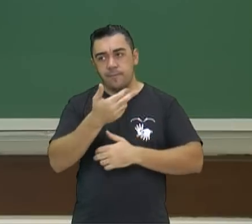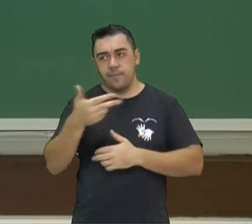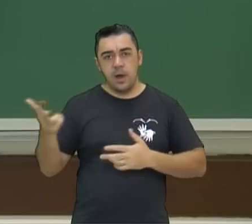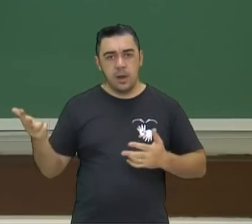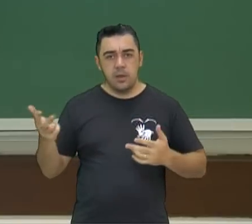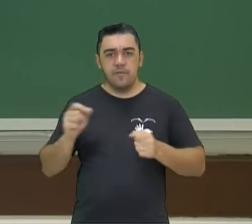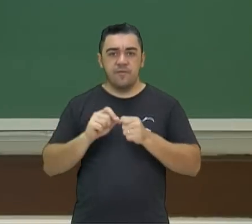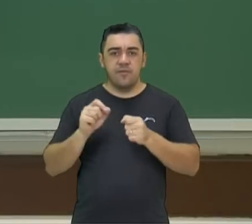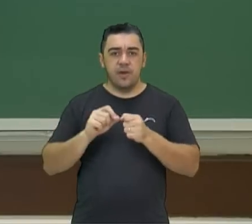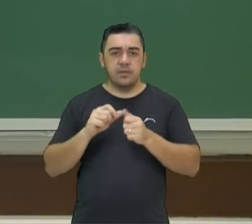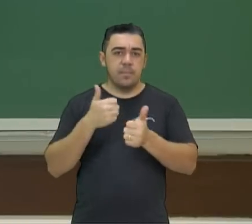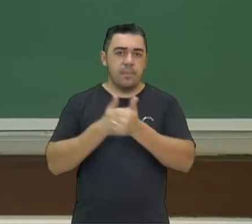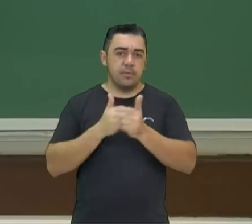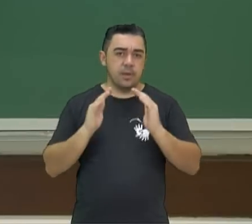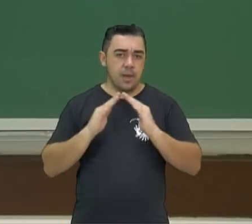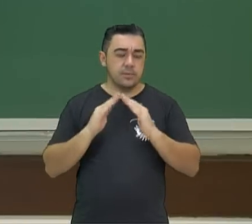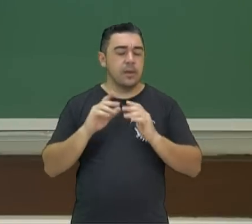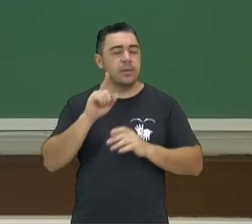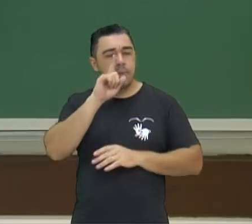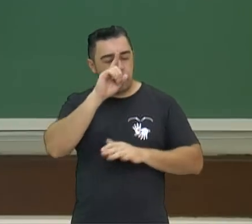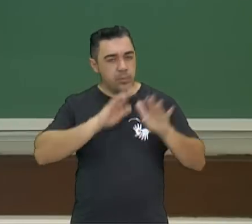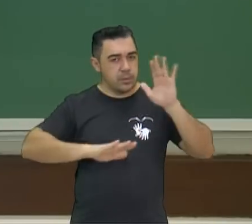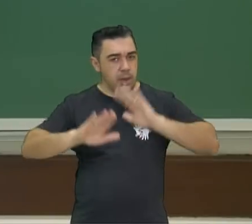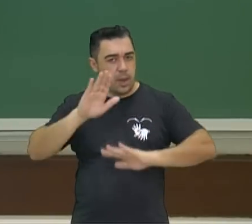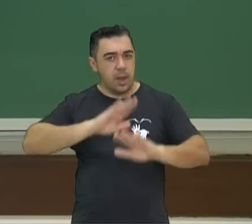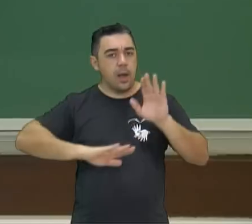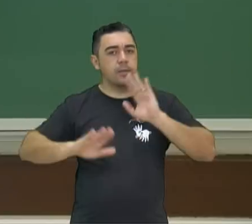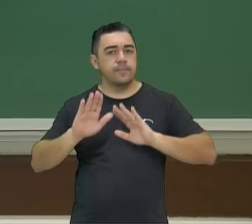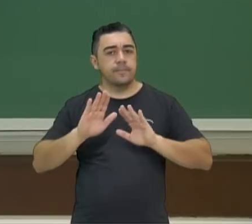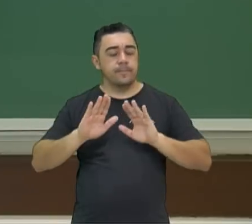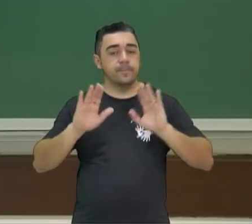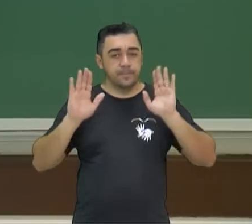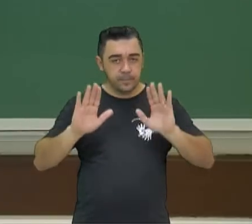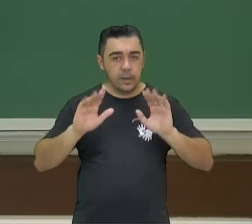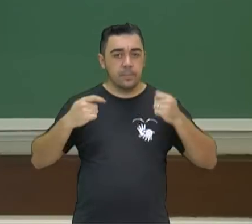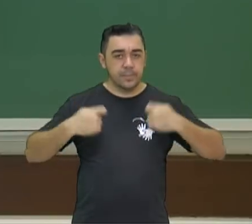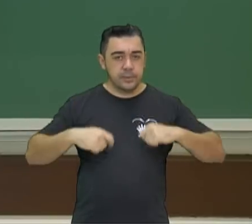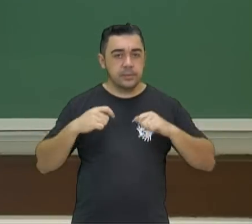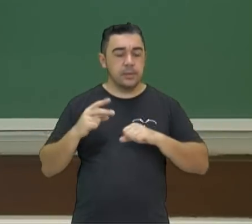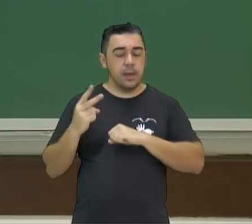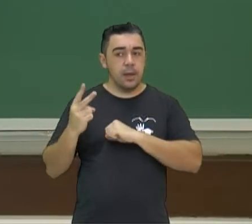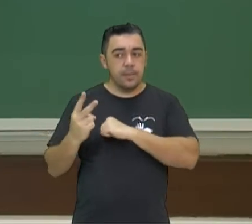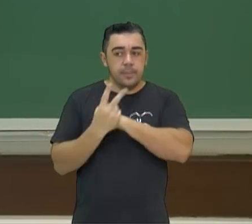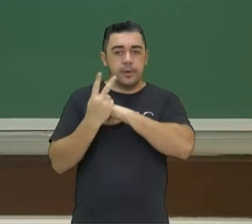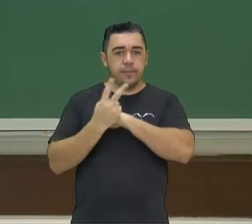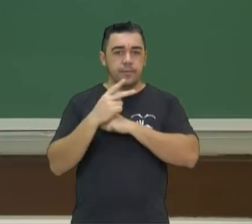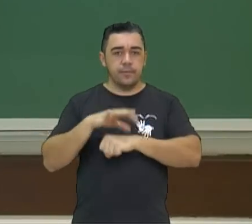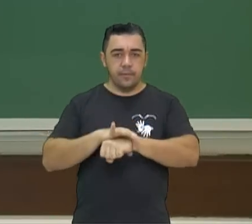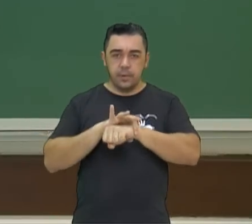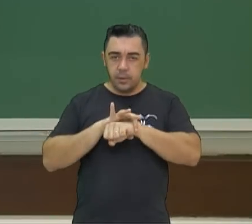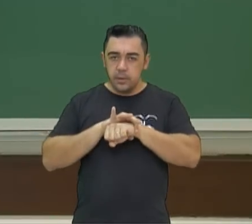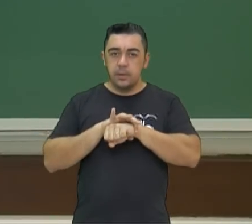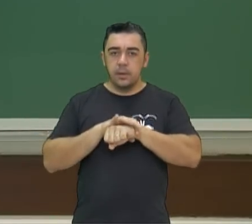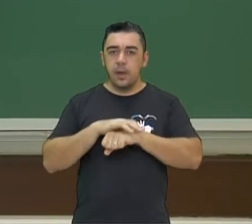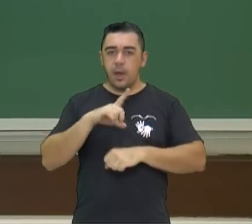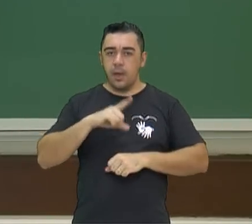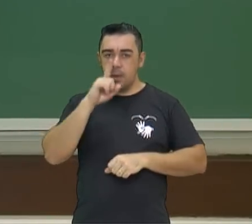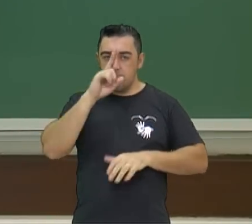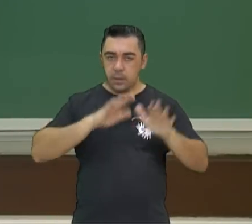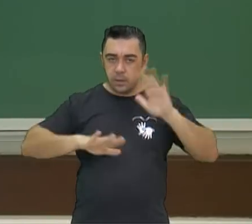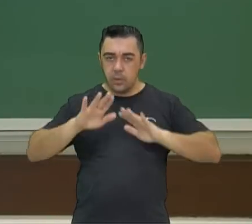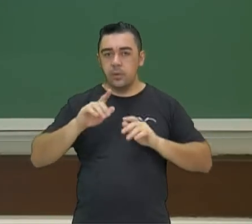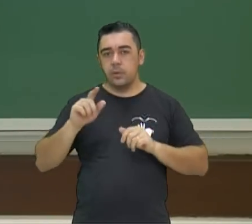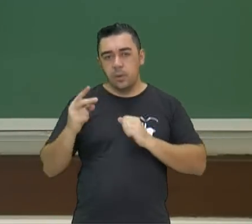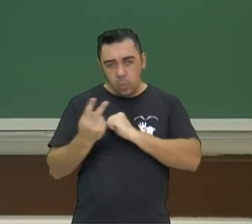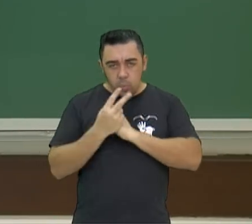no muro, né? Os equilíbrios, mas todo cuidado é pouco. A gente tem que prever. É um desafio, é um risco, mas a gente tem que prever